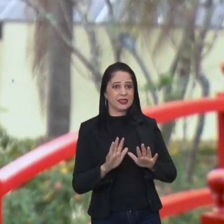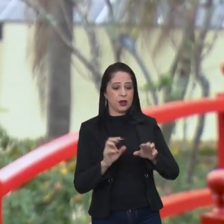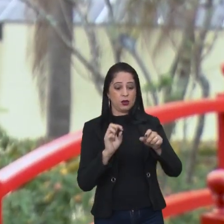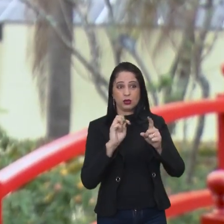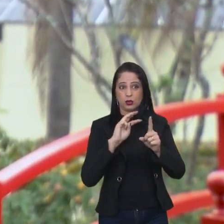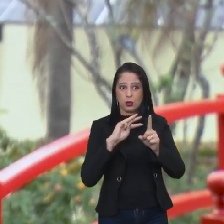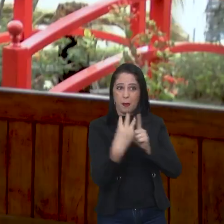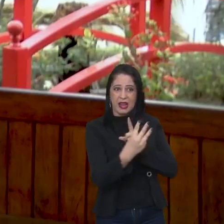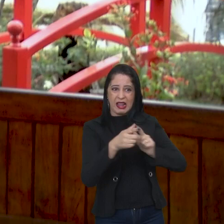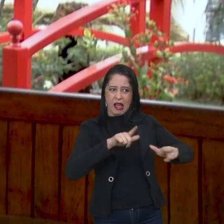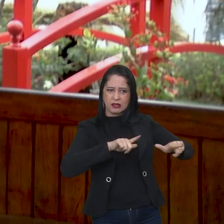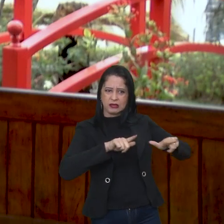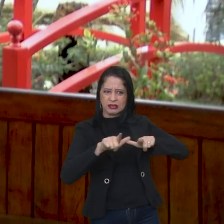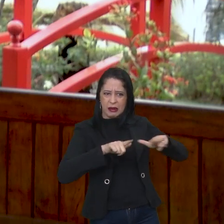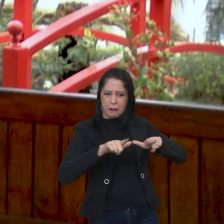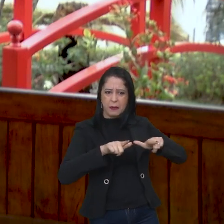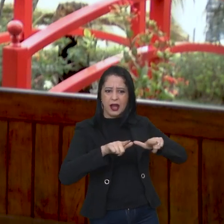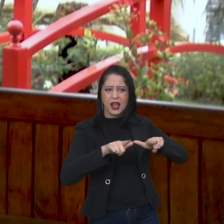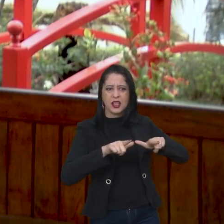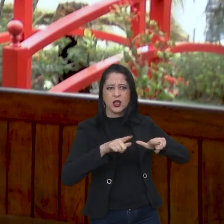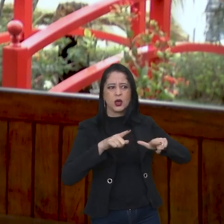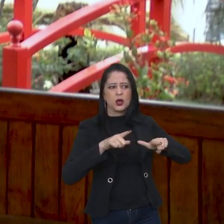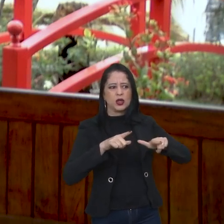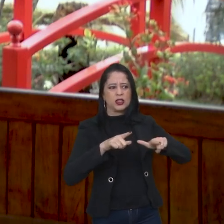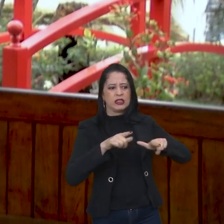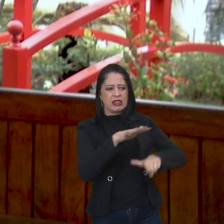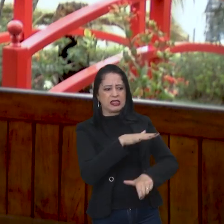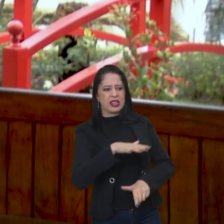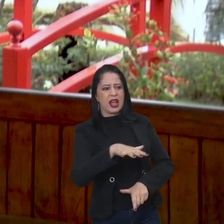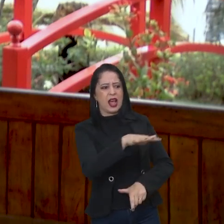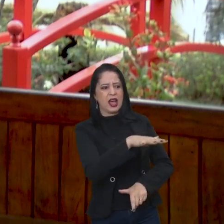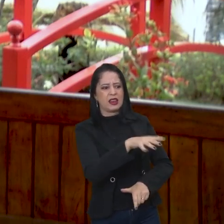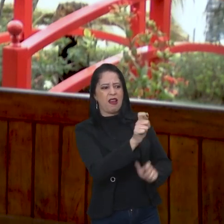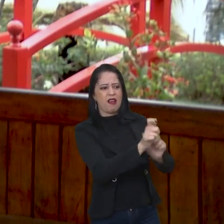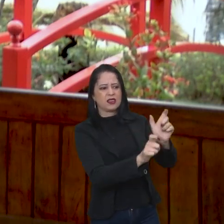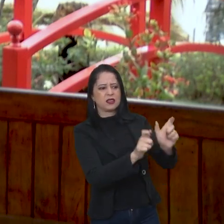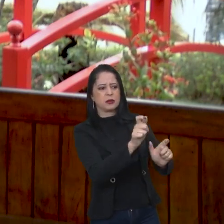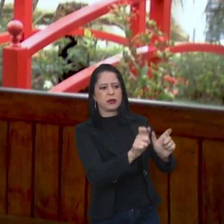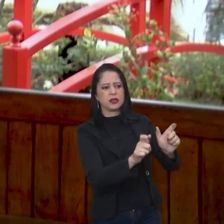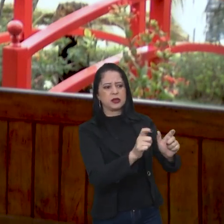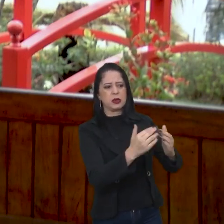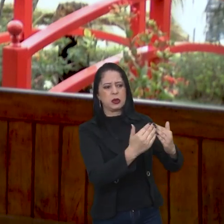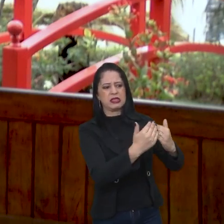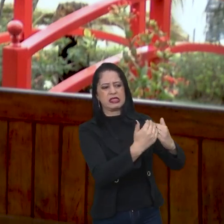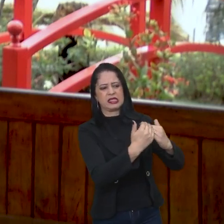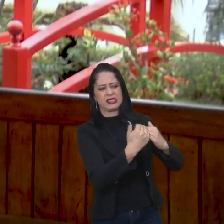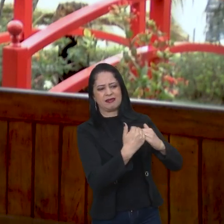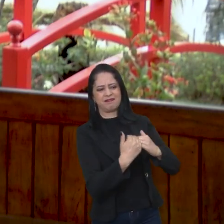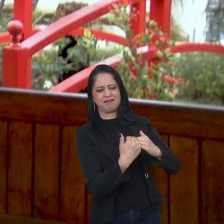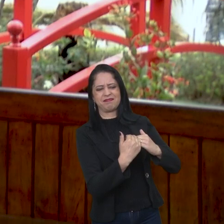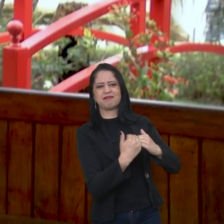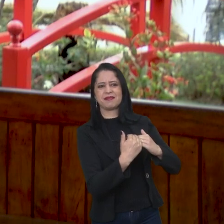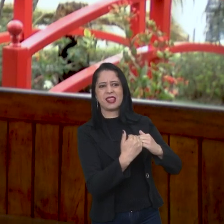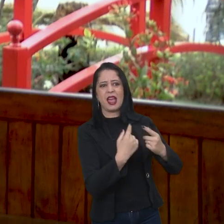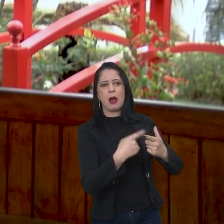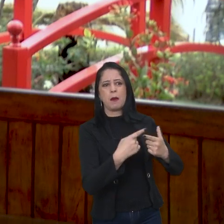conta da condição existem no mercado de trabalho uma certa discriminação